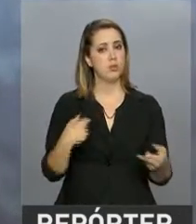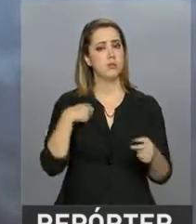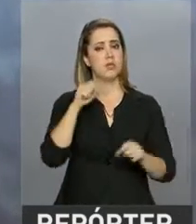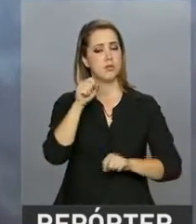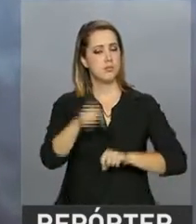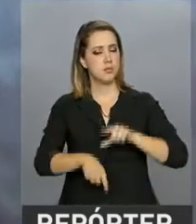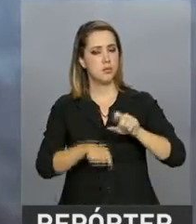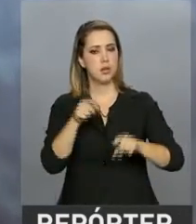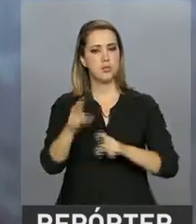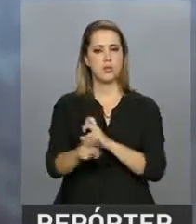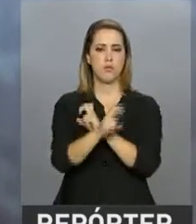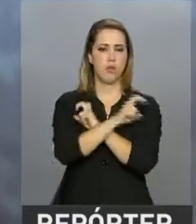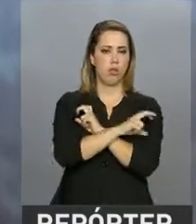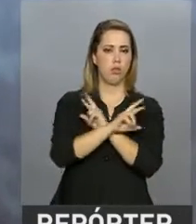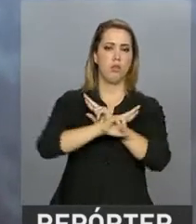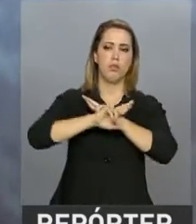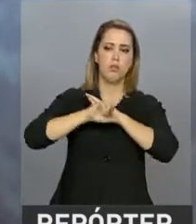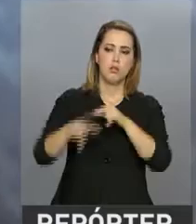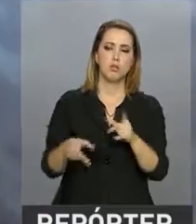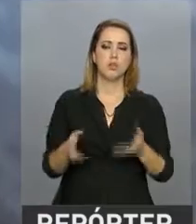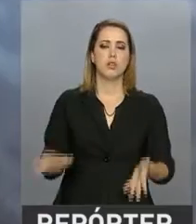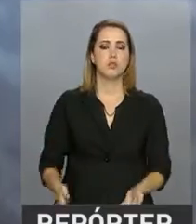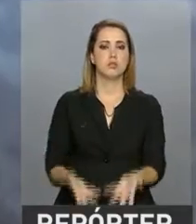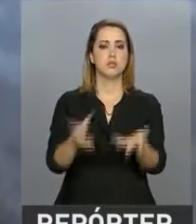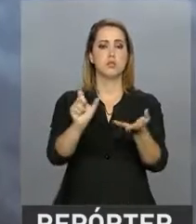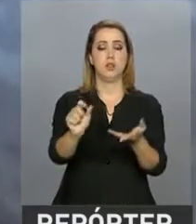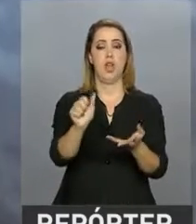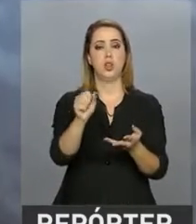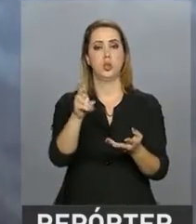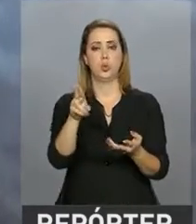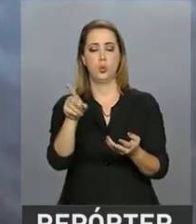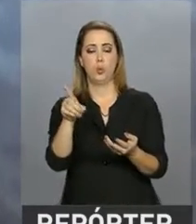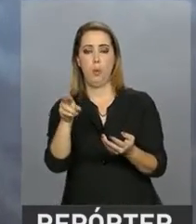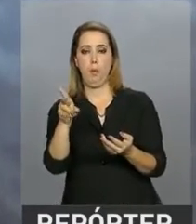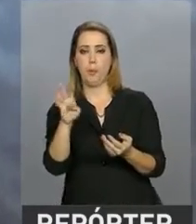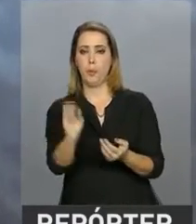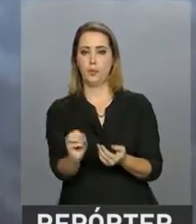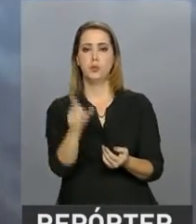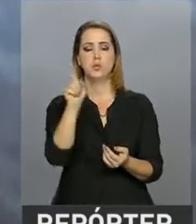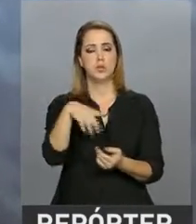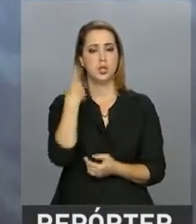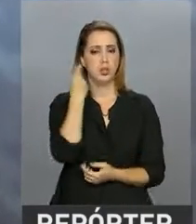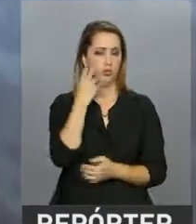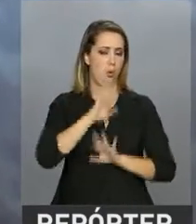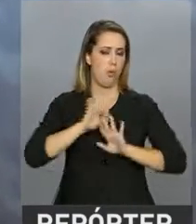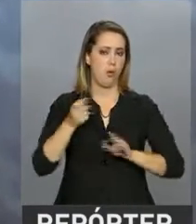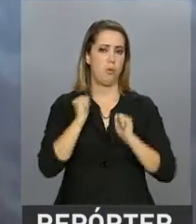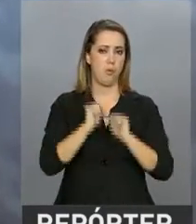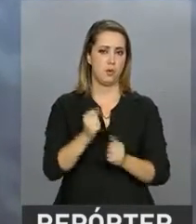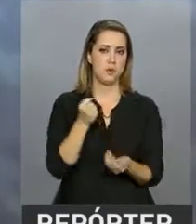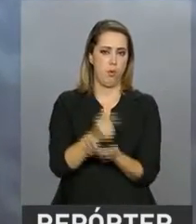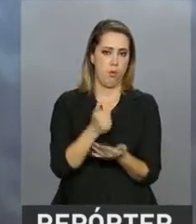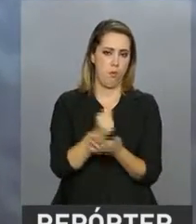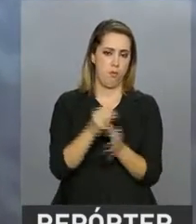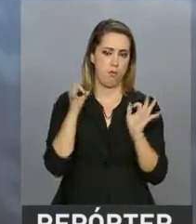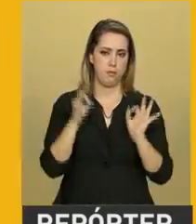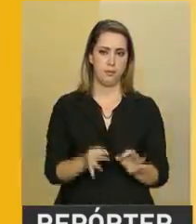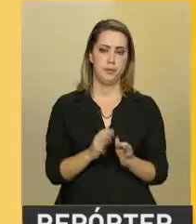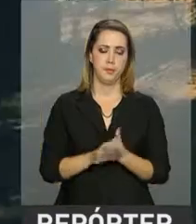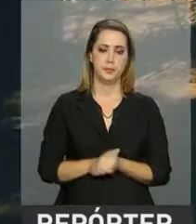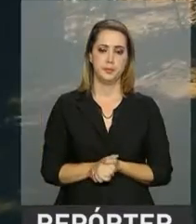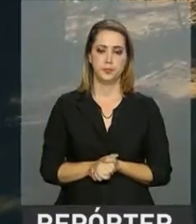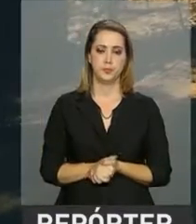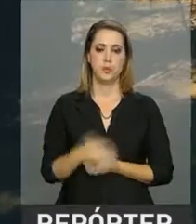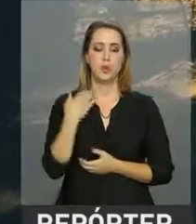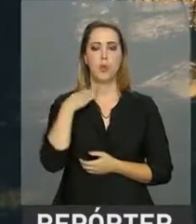sementes, defensivos agrícolas e fertilizantes. E é natural que ele possa ter um poder maior de barganha na compra desses insumos.